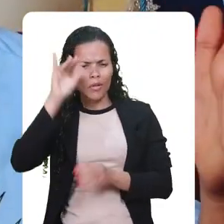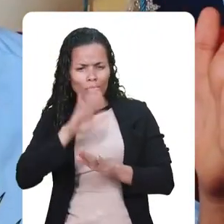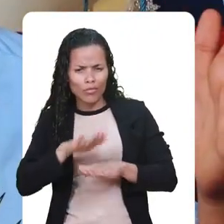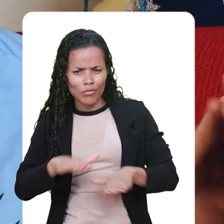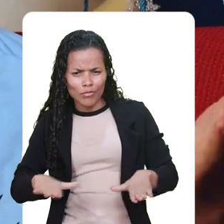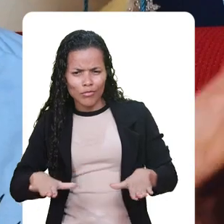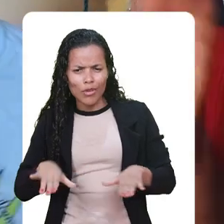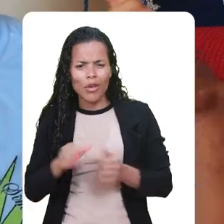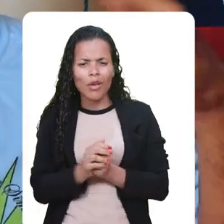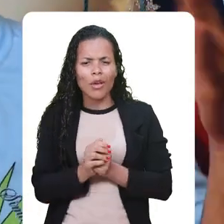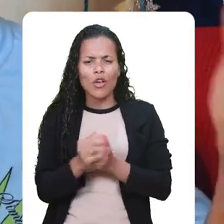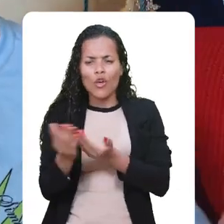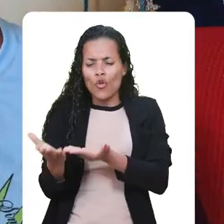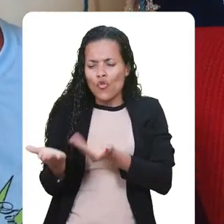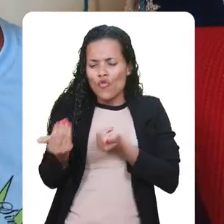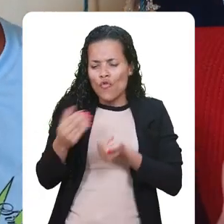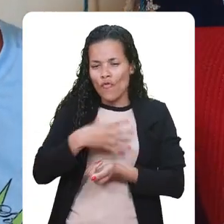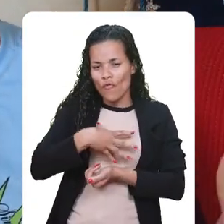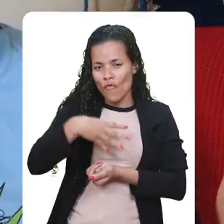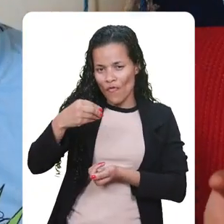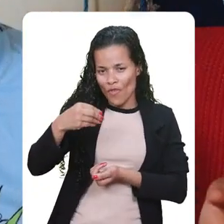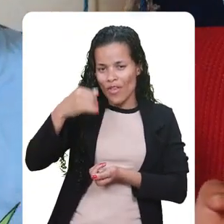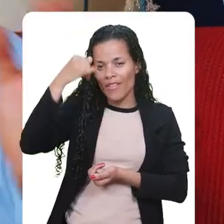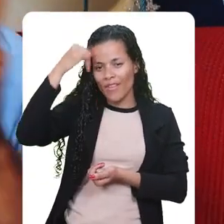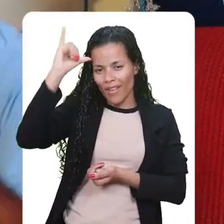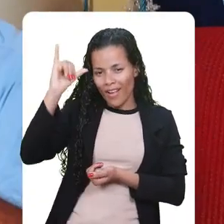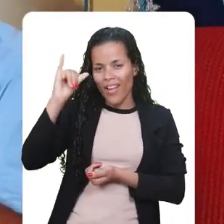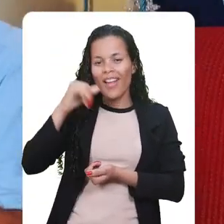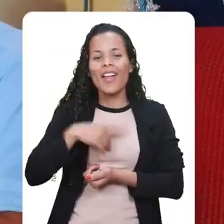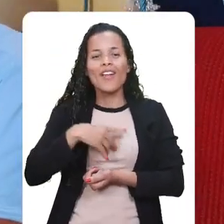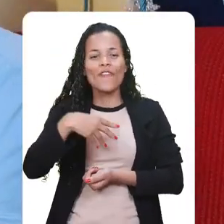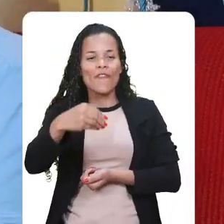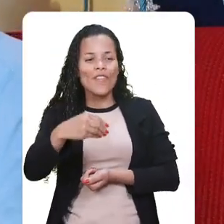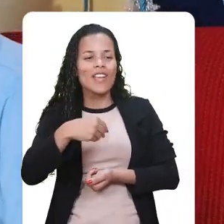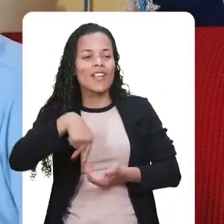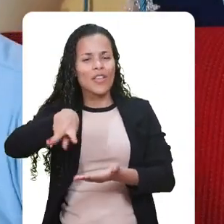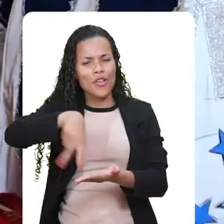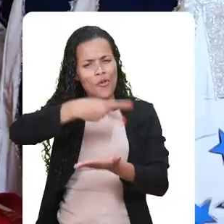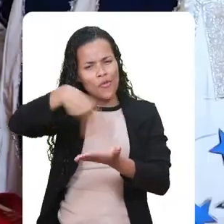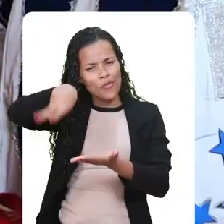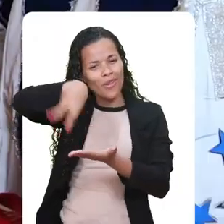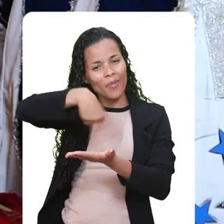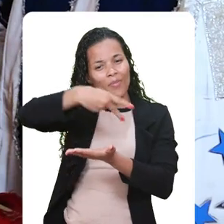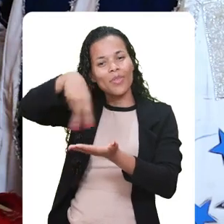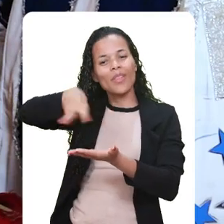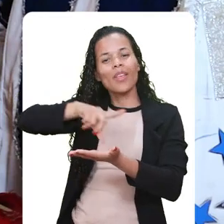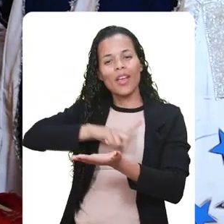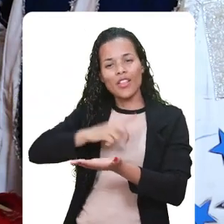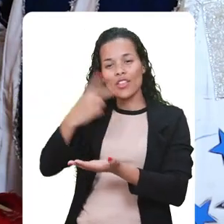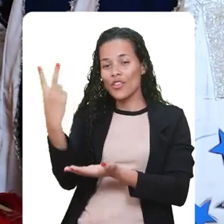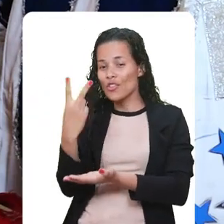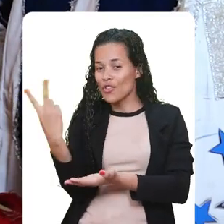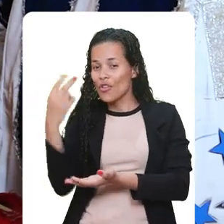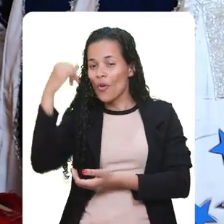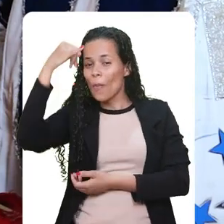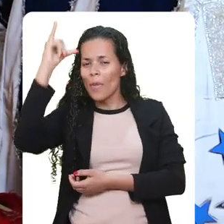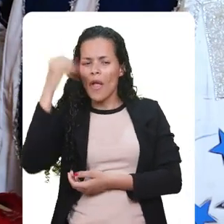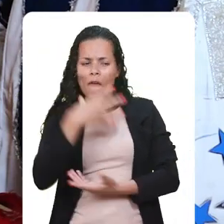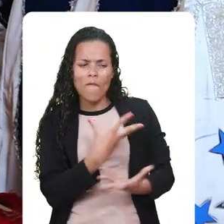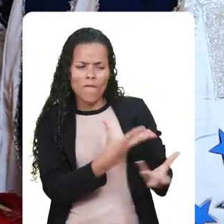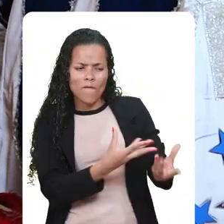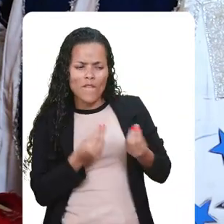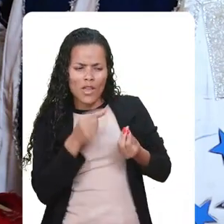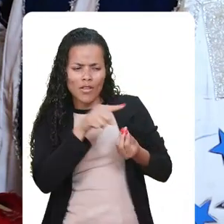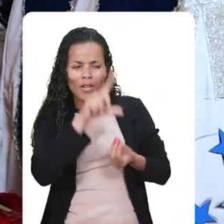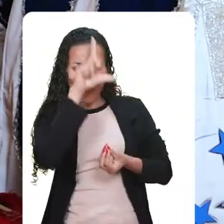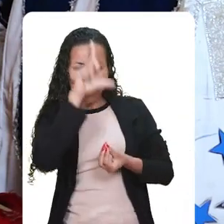boizinhos pequenininhos, que eram os filhos dos componentes, e saíam embaixo dançando. Então existia 2 boizinhos que diziam que eram filhos da